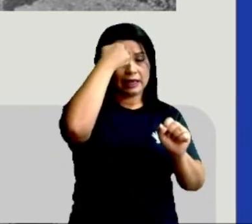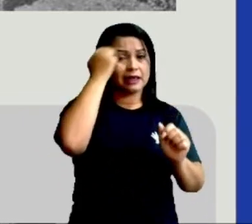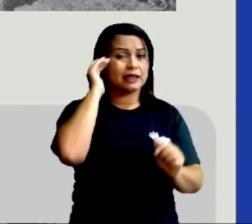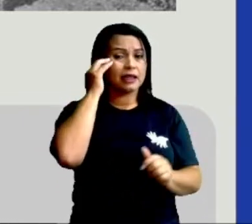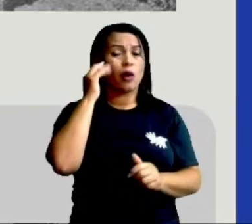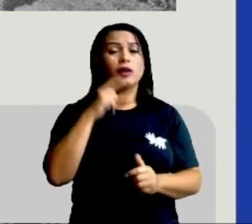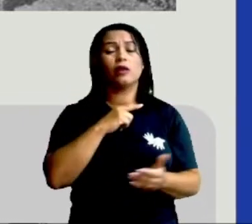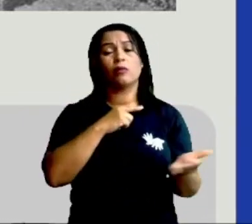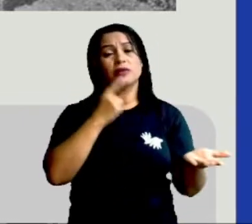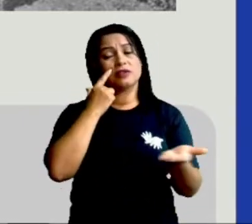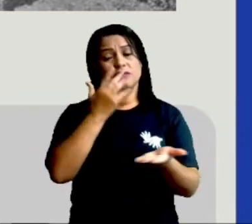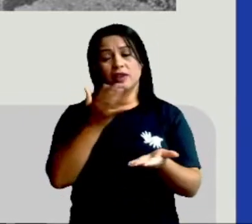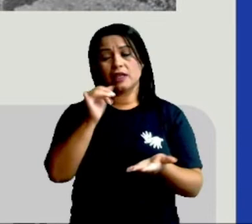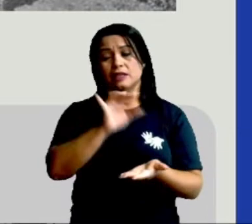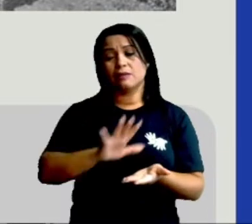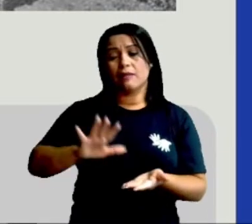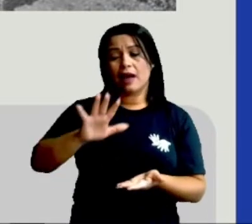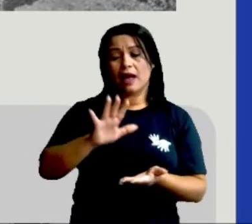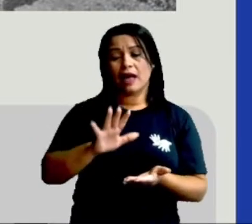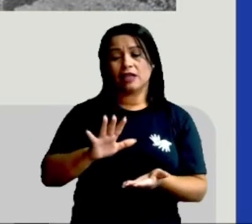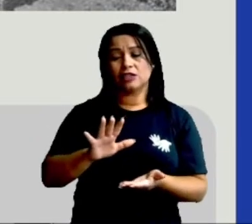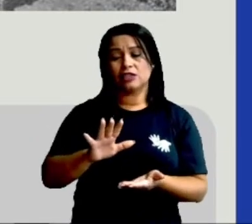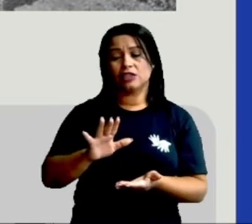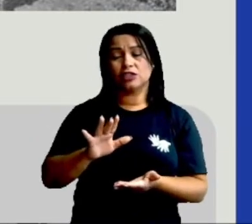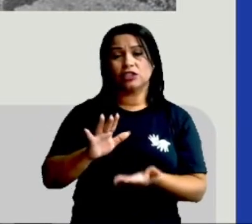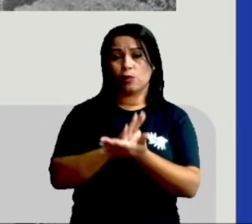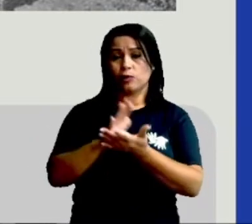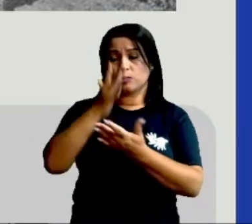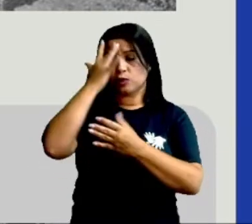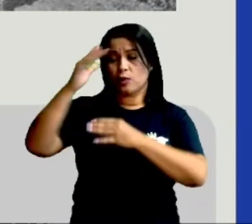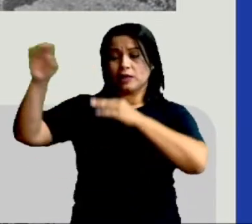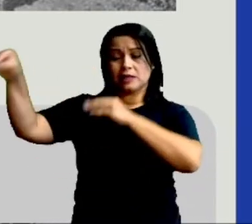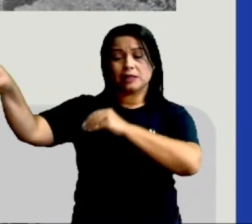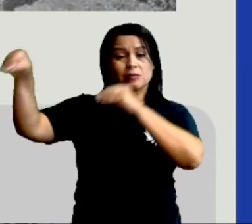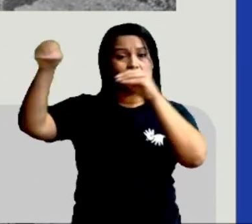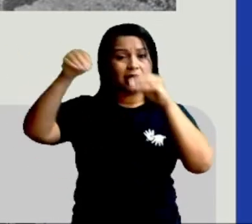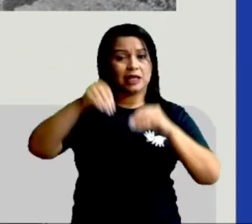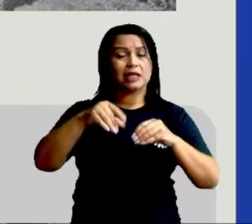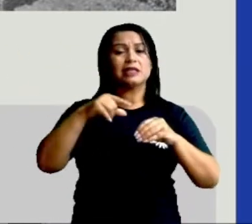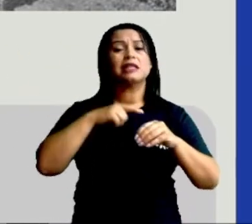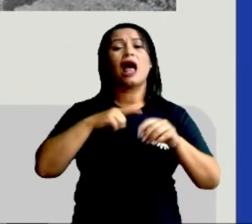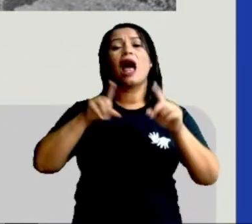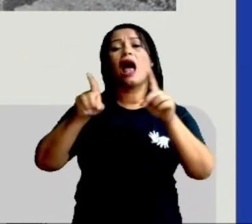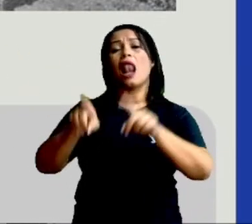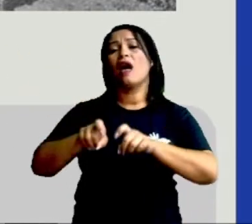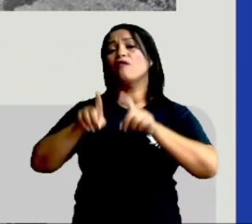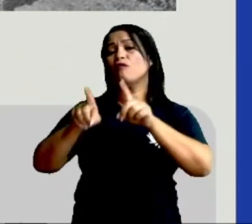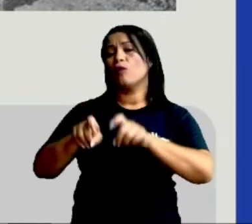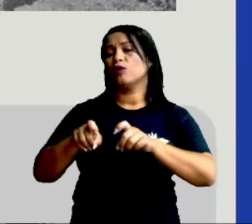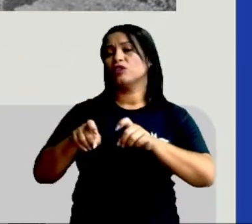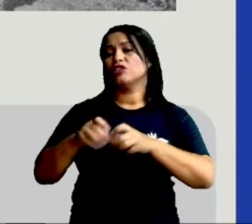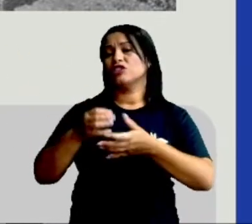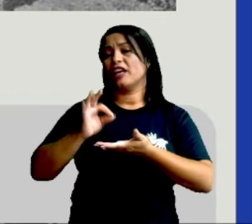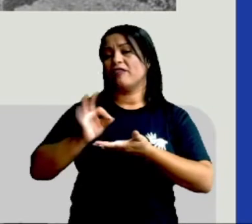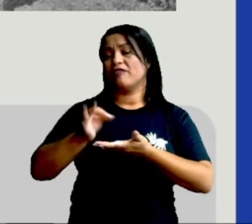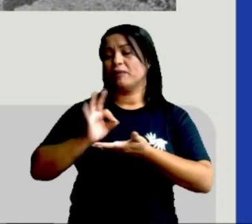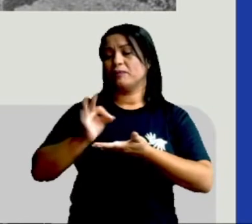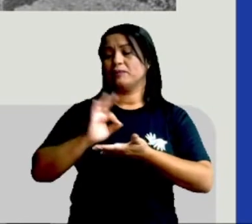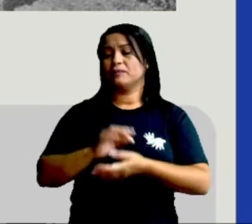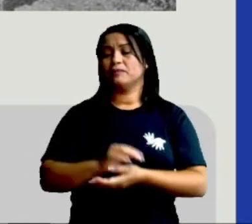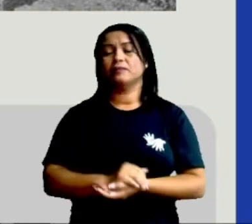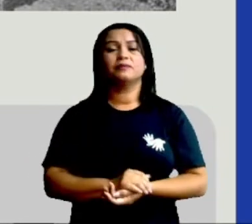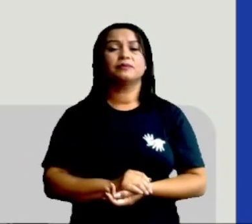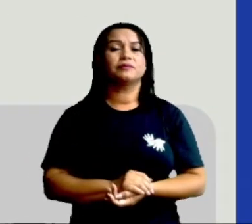aqui eu trouxe para vocês a imagem de imigrantes nas lavouras dos cafezais, tá?